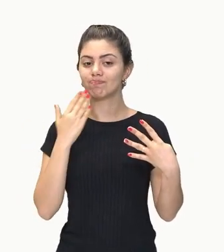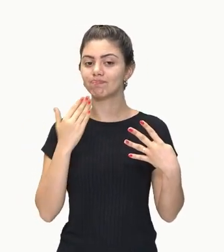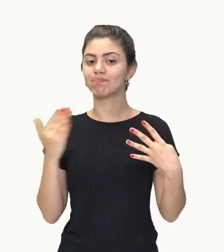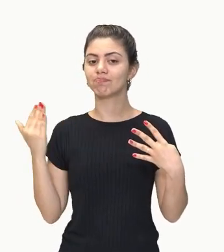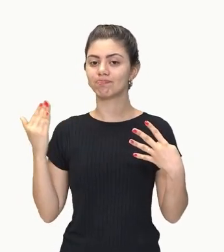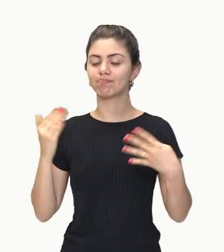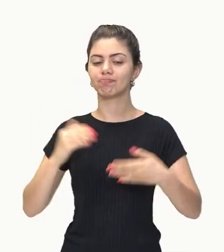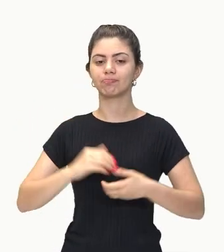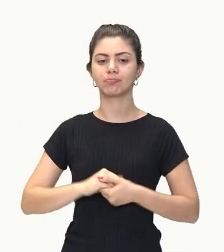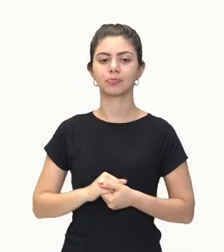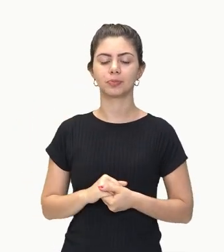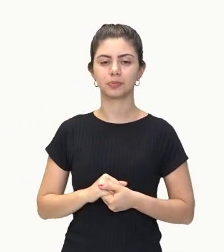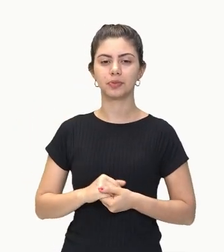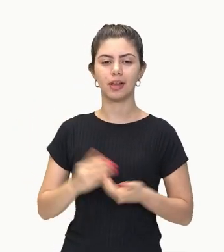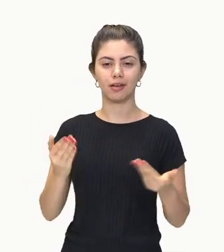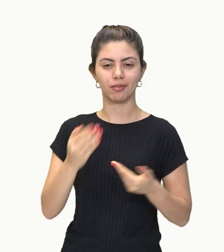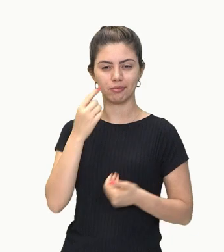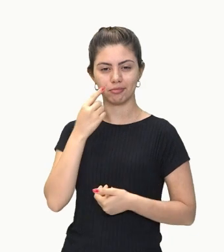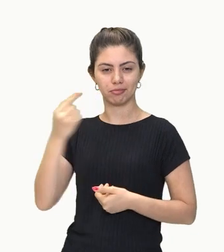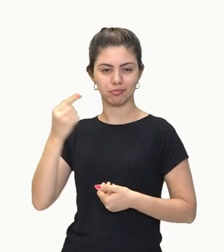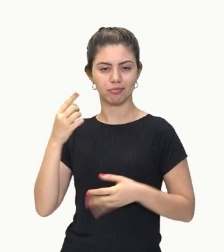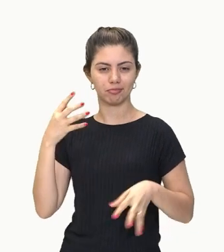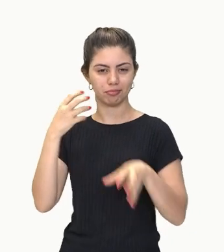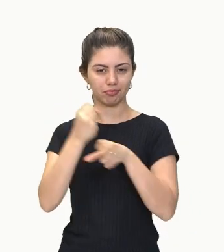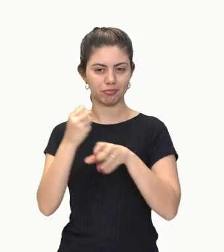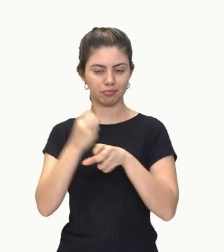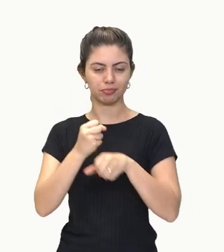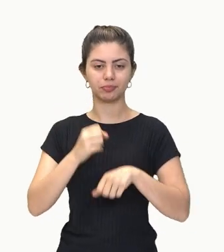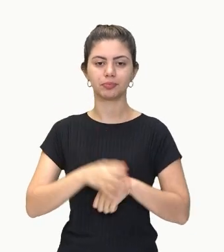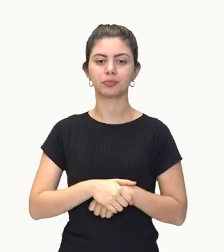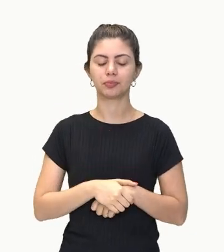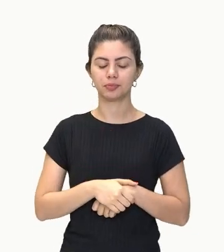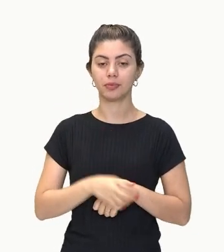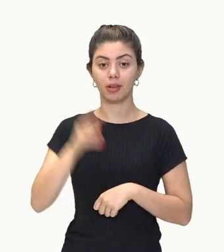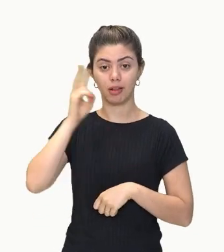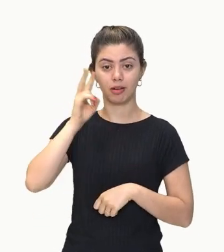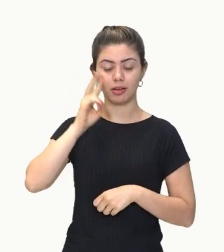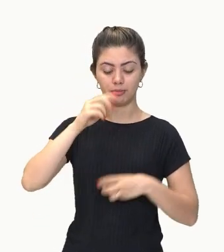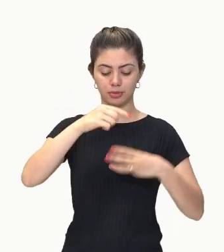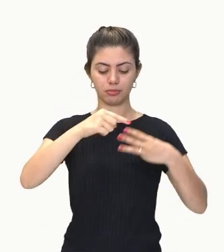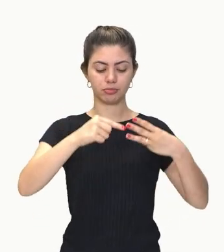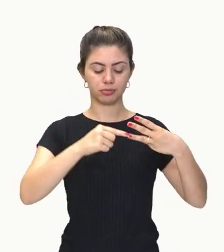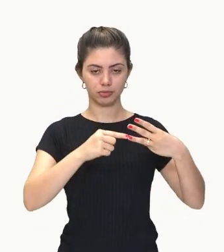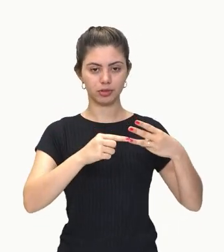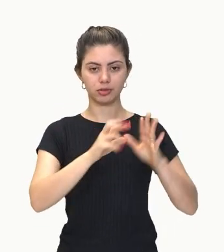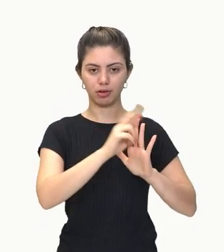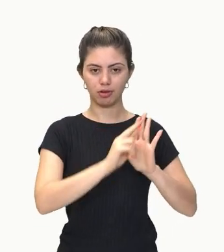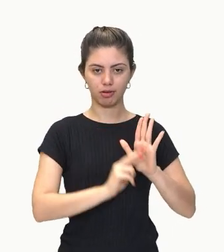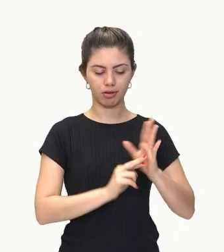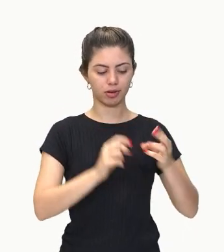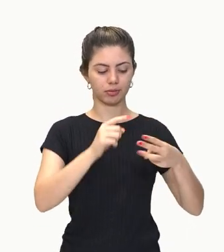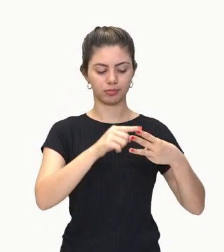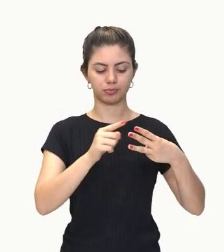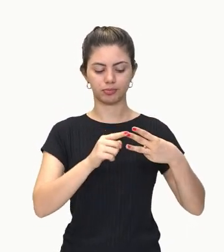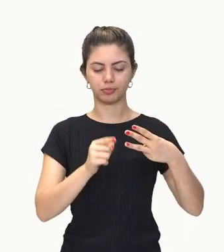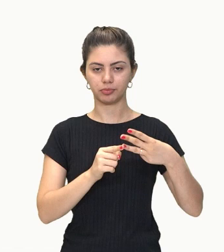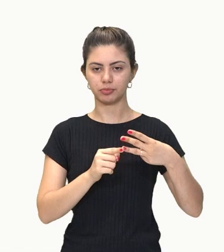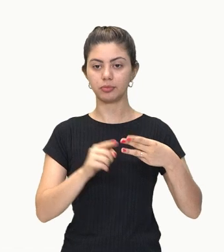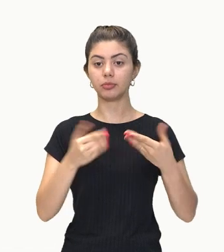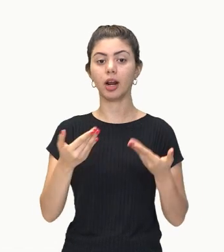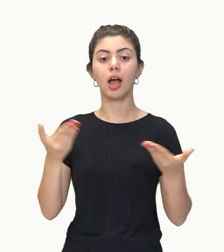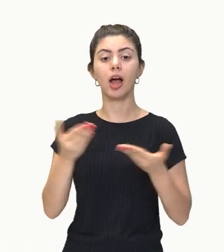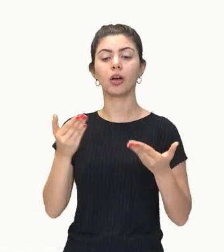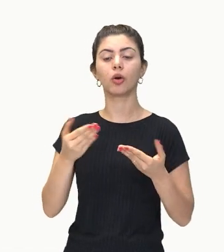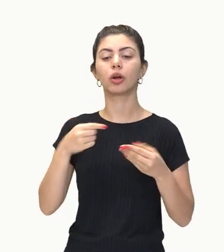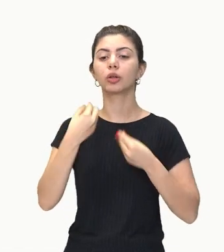D? Vamos ver aqui, ó, seguindo as mesmas etapas, tá, pessoal? Vamos lá. Vamos multiplicar como se os números